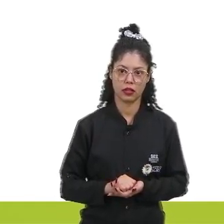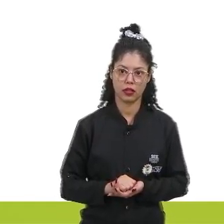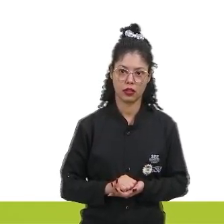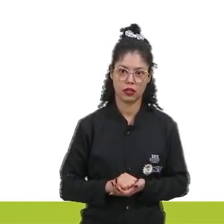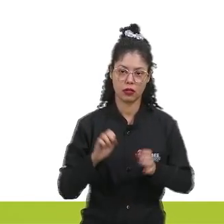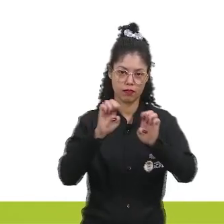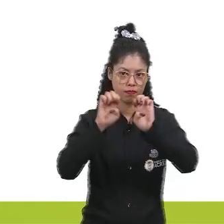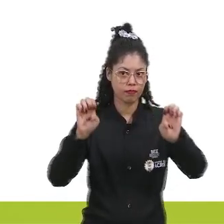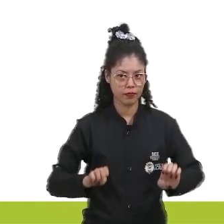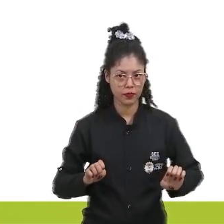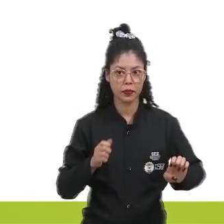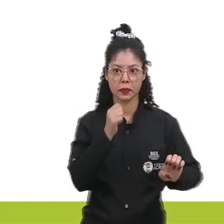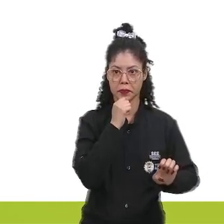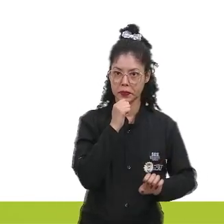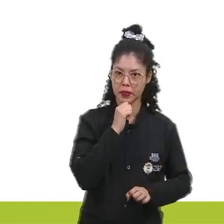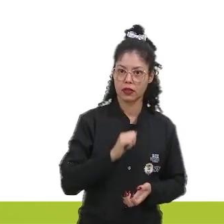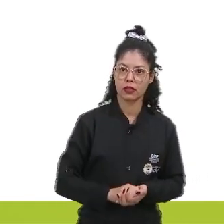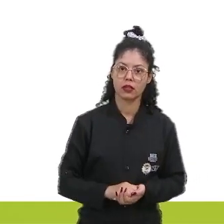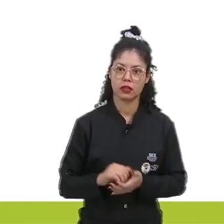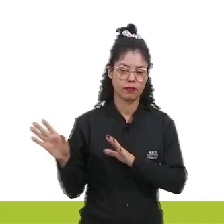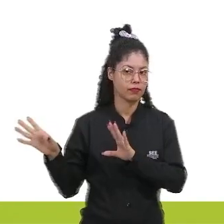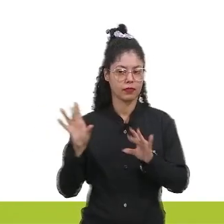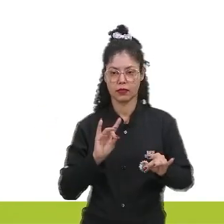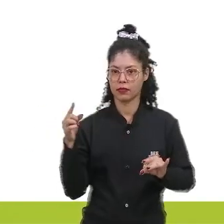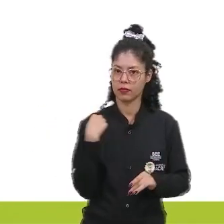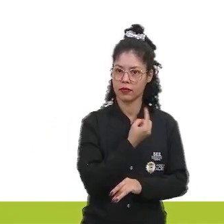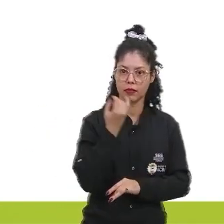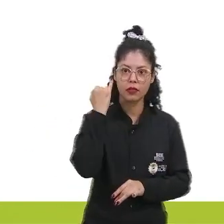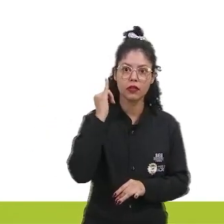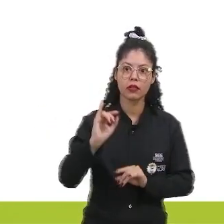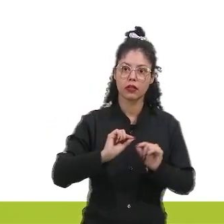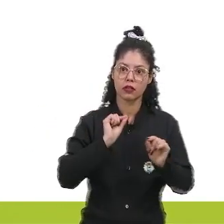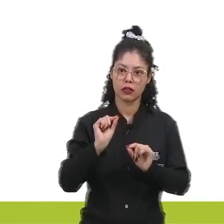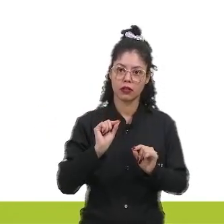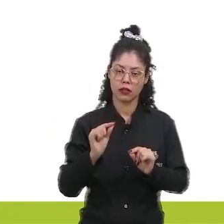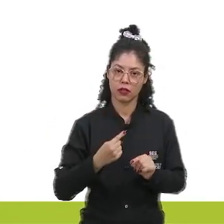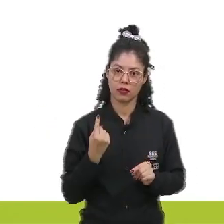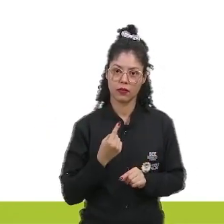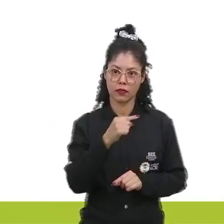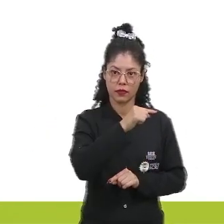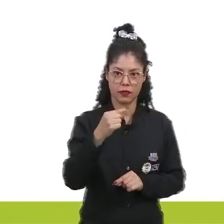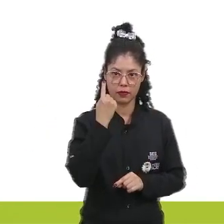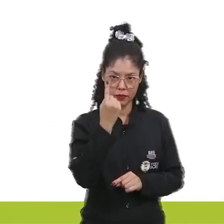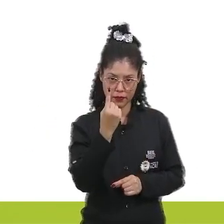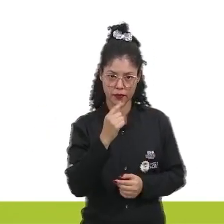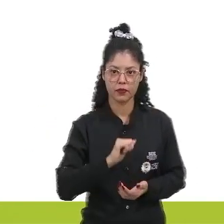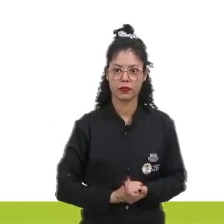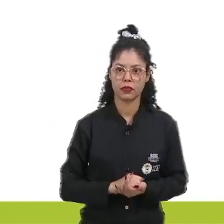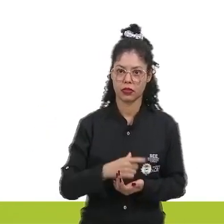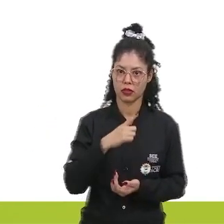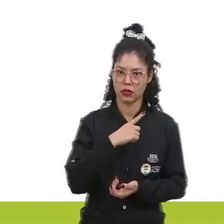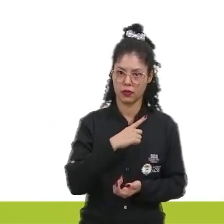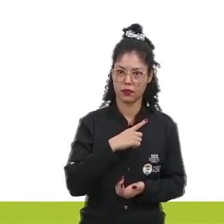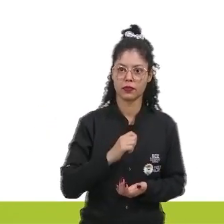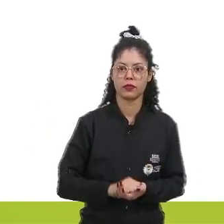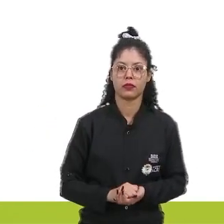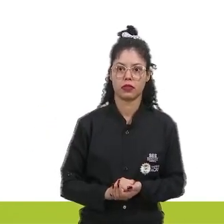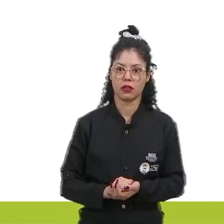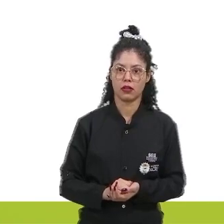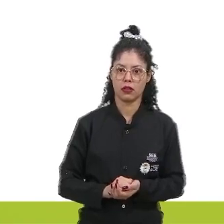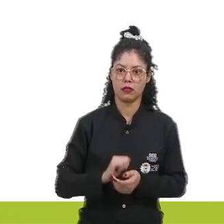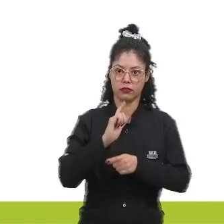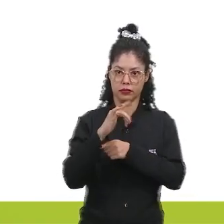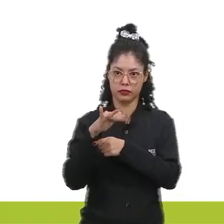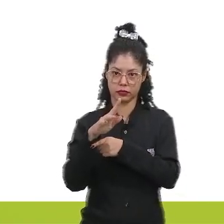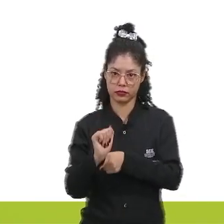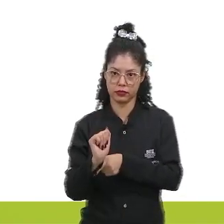sua estrutura, ele não vai trazer para a gente a ideia do termo independente, que é esse aqui, Então, essa aqui é uma função